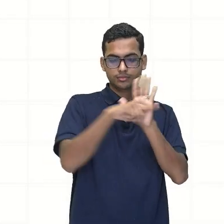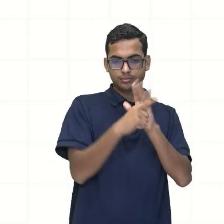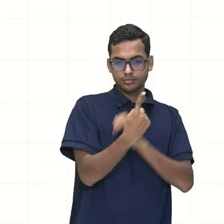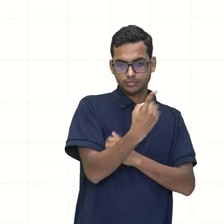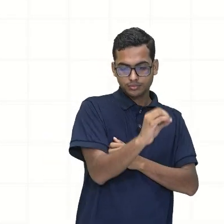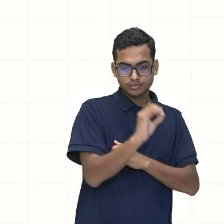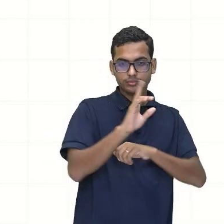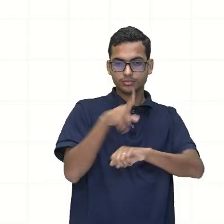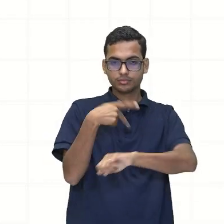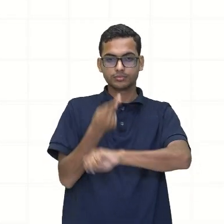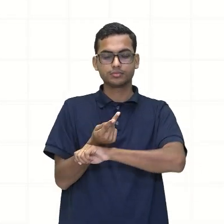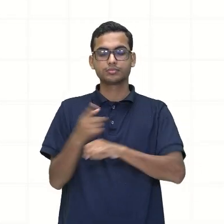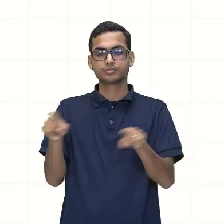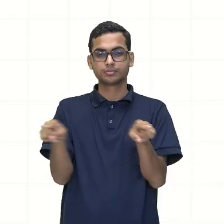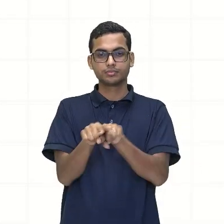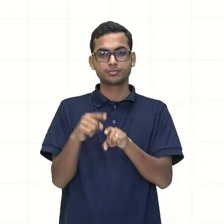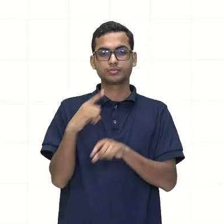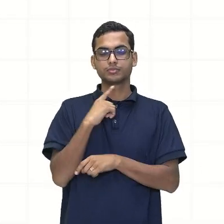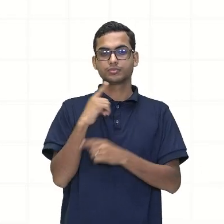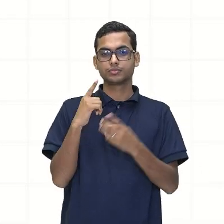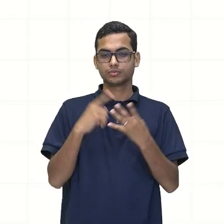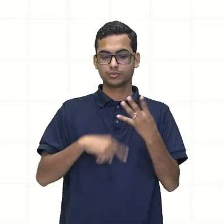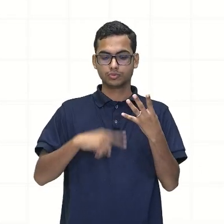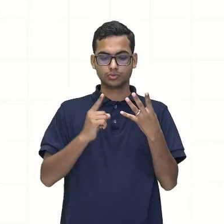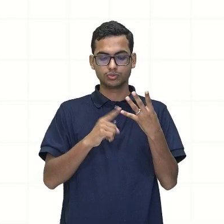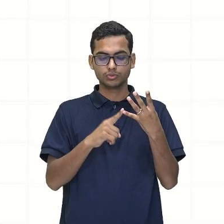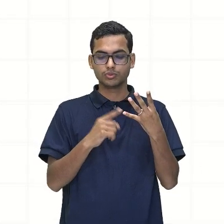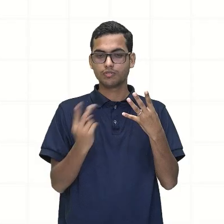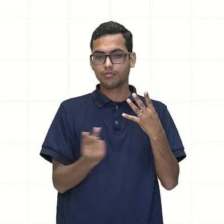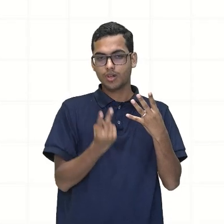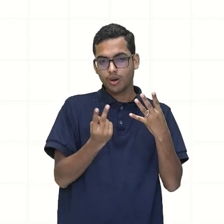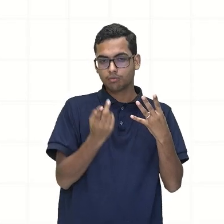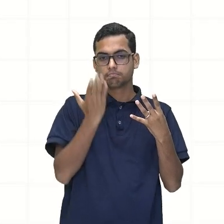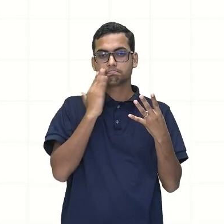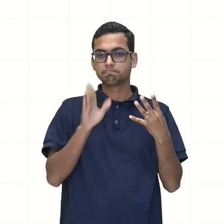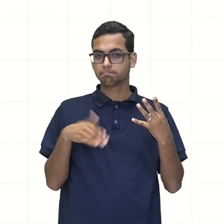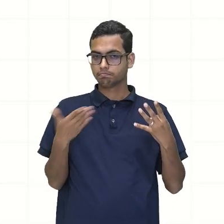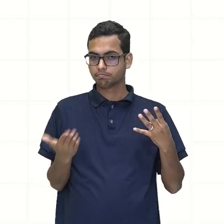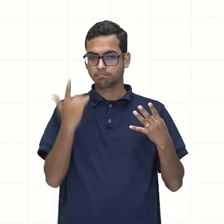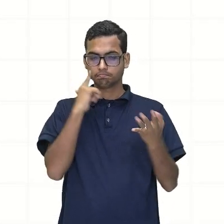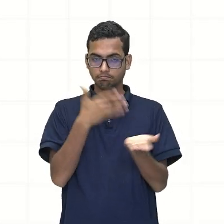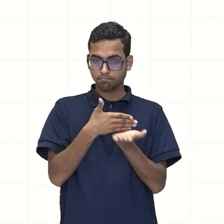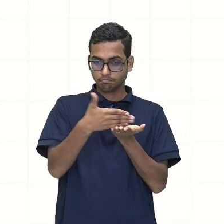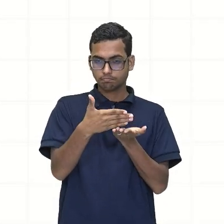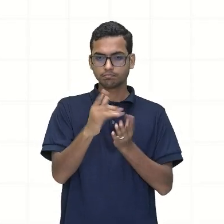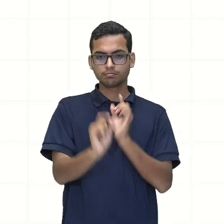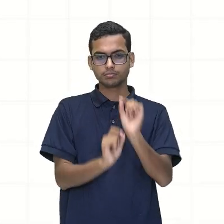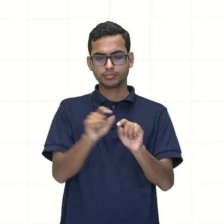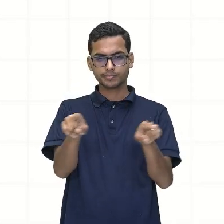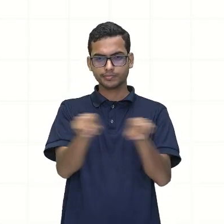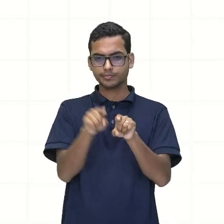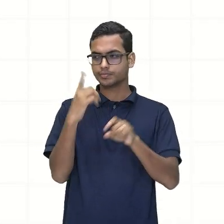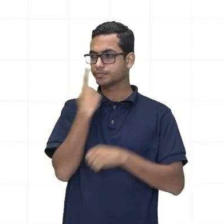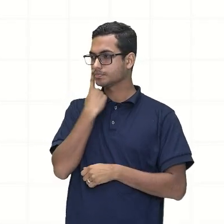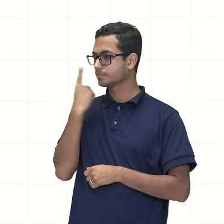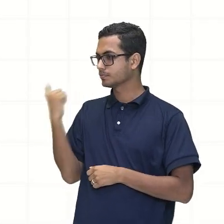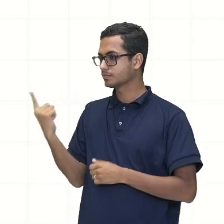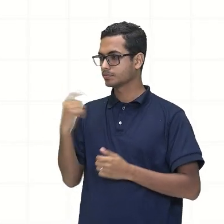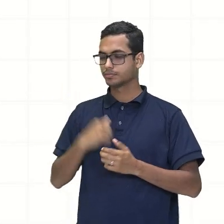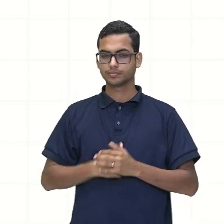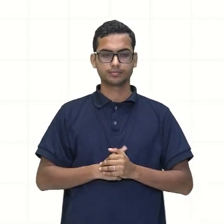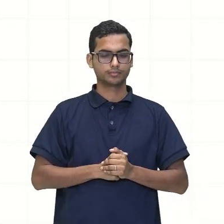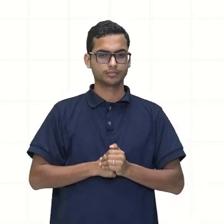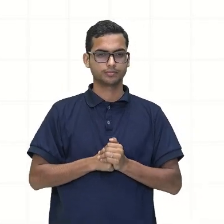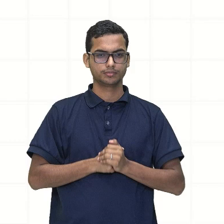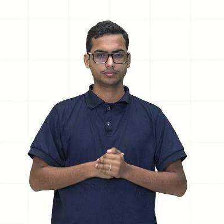lá nos nossos itens. Então, o que a gente já pode fazer de início? A gente já pode fazer aqui a multiplicação dos valores